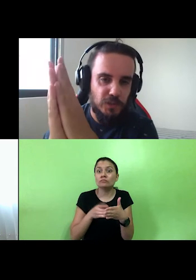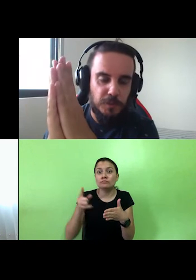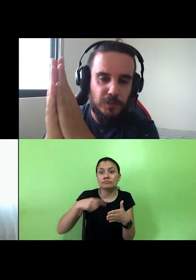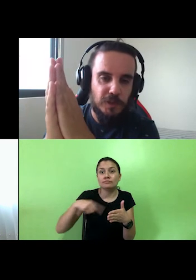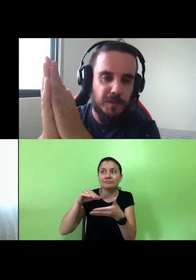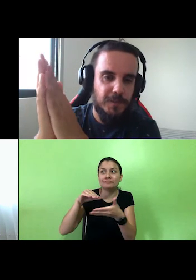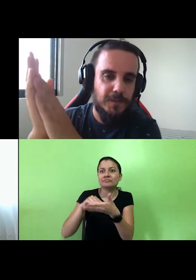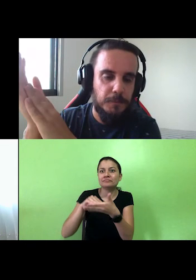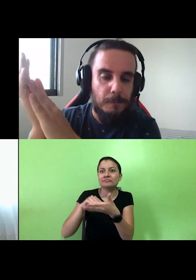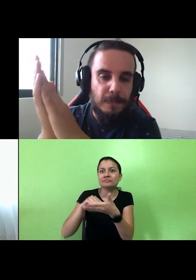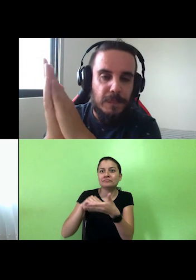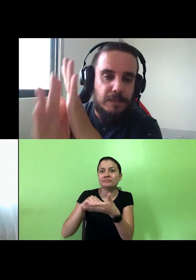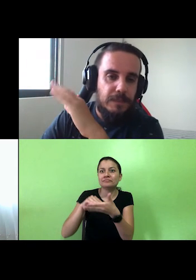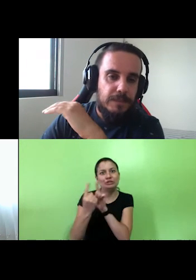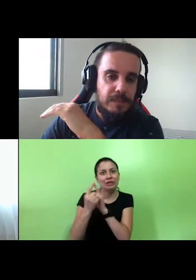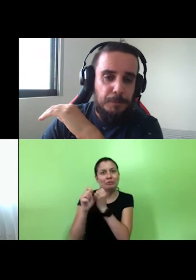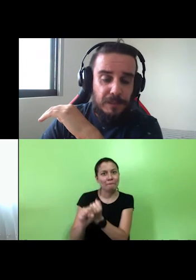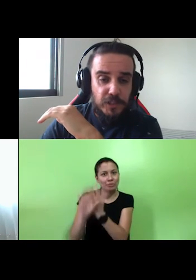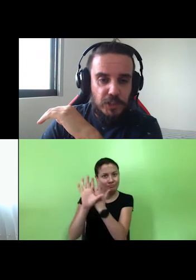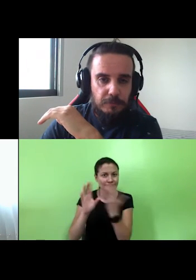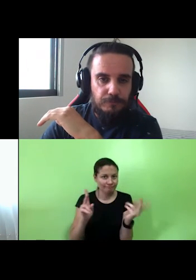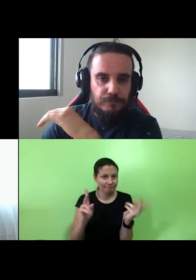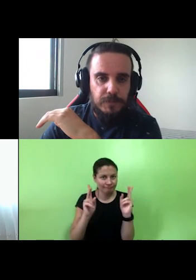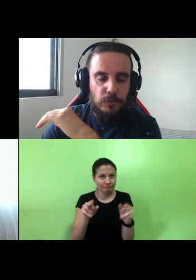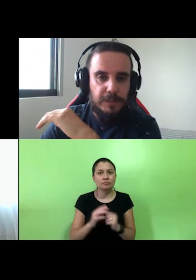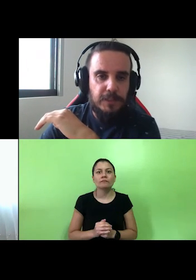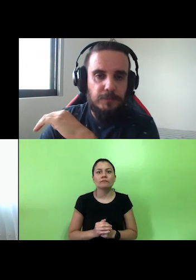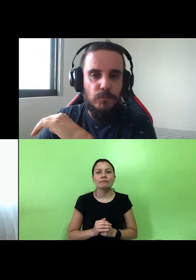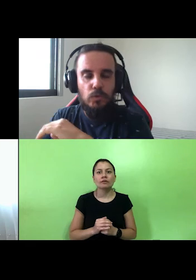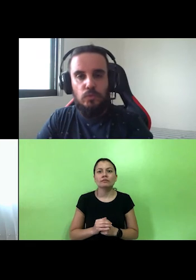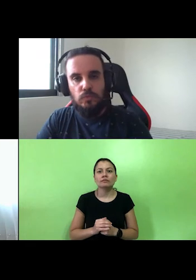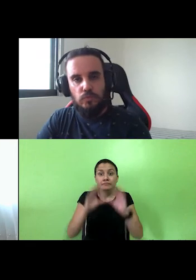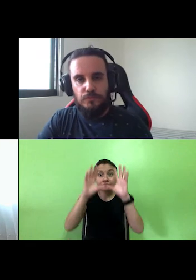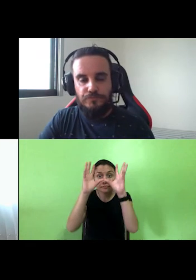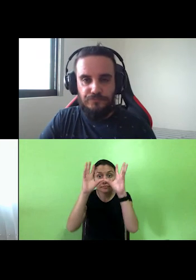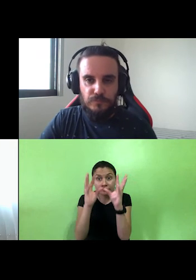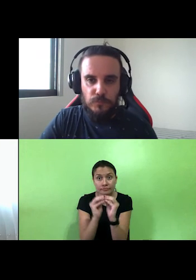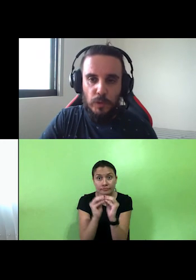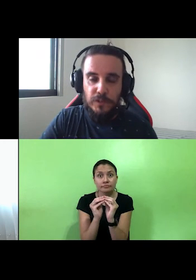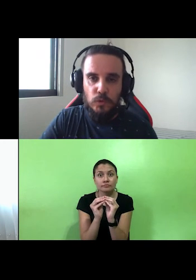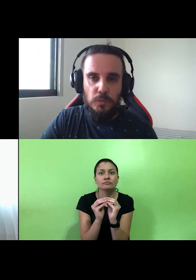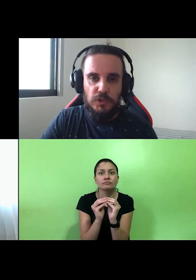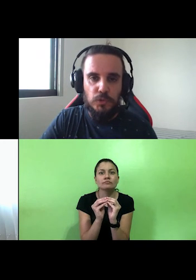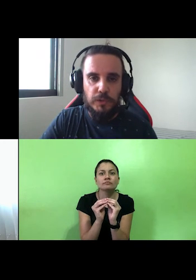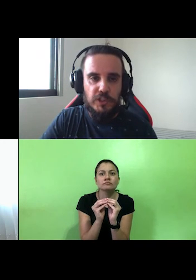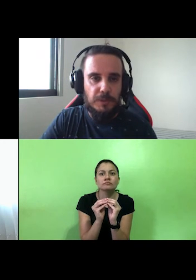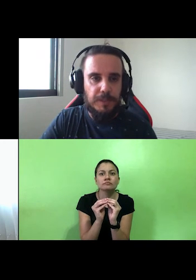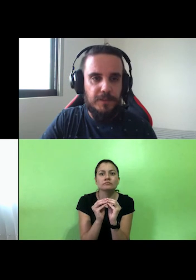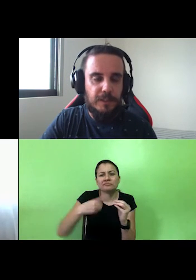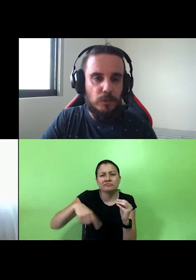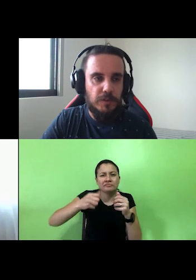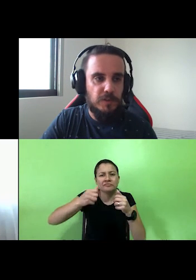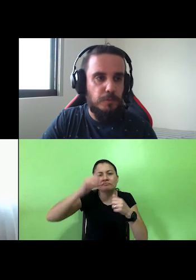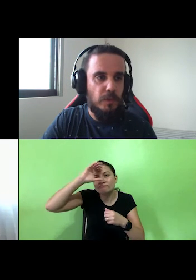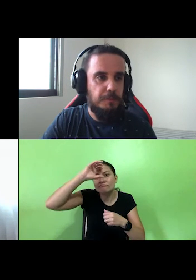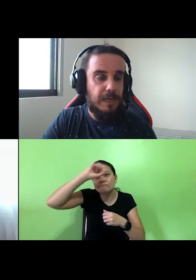de atendimento, digamos assim, né? E para fechar, então aqui um resumo de tudo que a gente